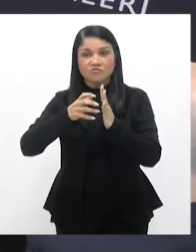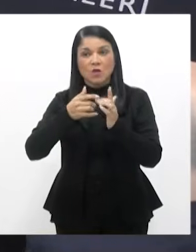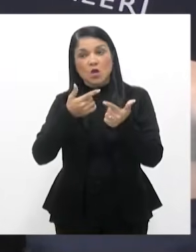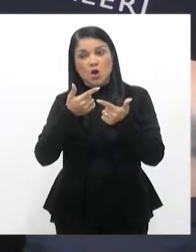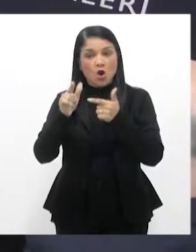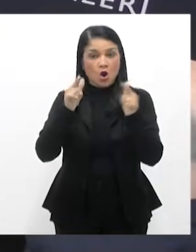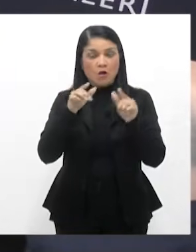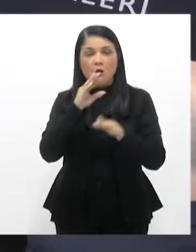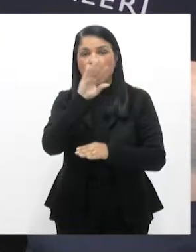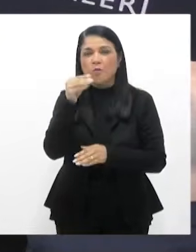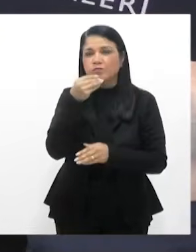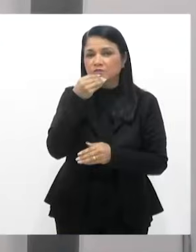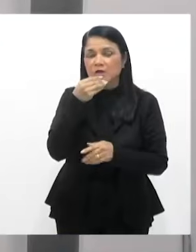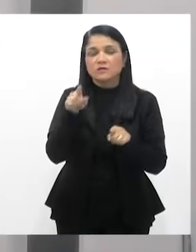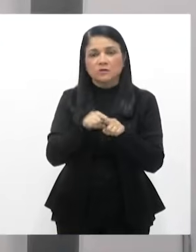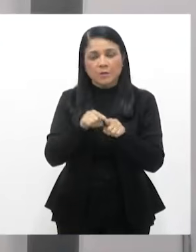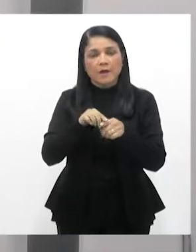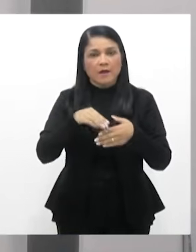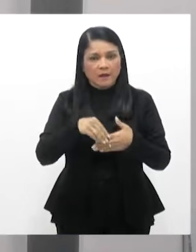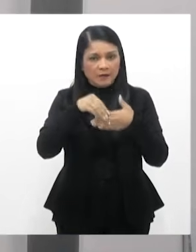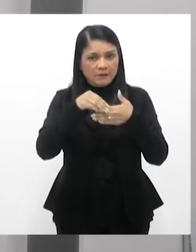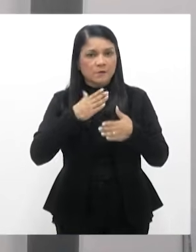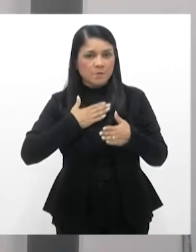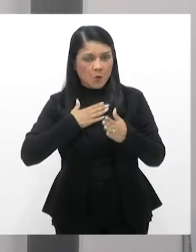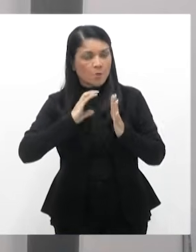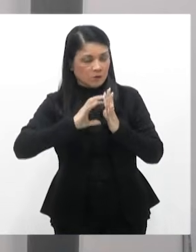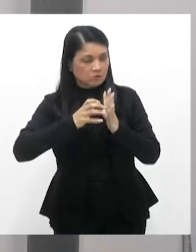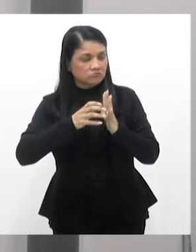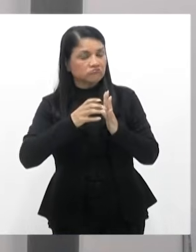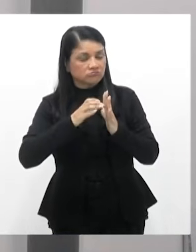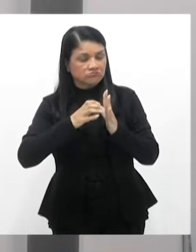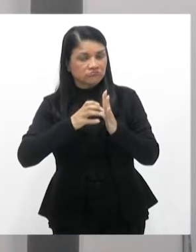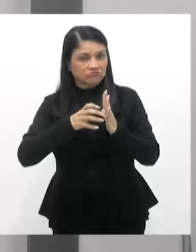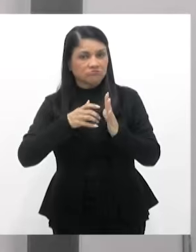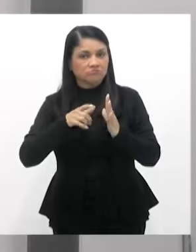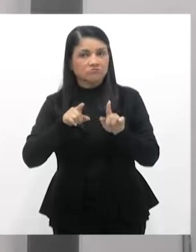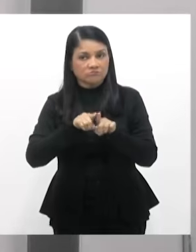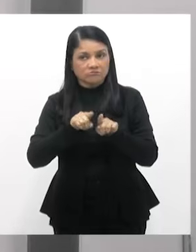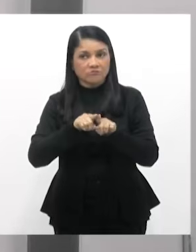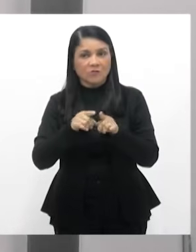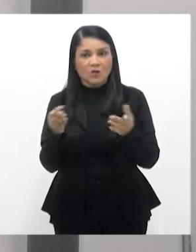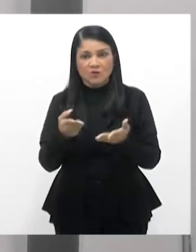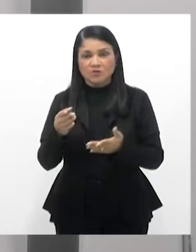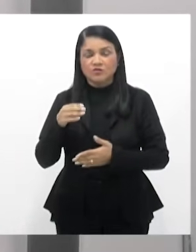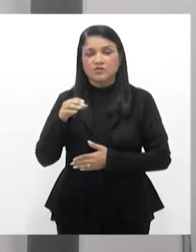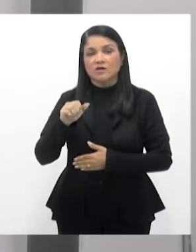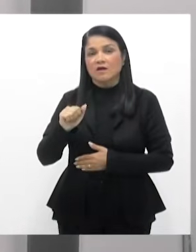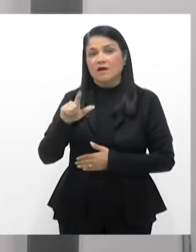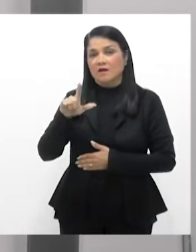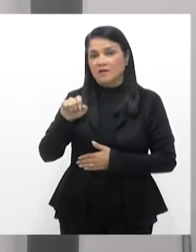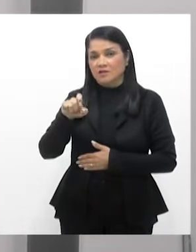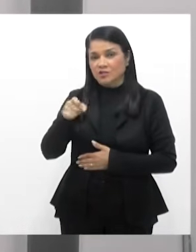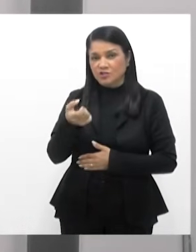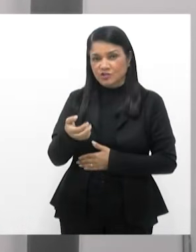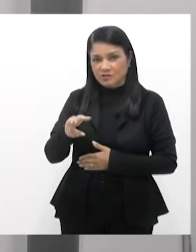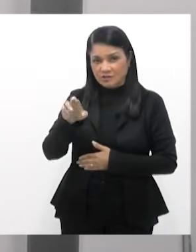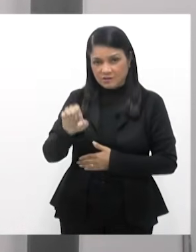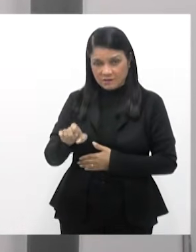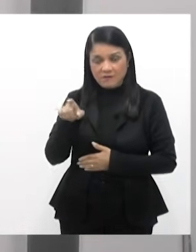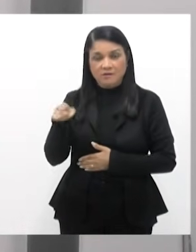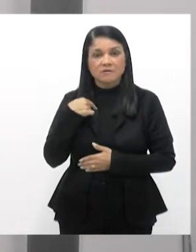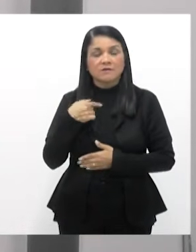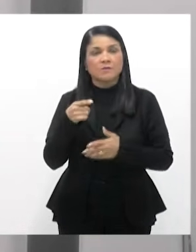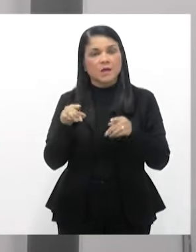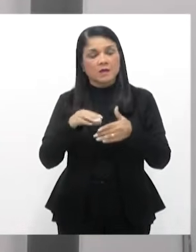outras oportunidades já fui líder nessa casa do meu partido. Hoje, o deputado Quinoploc foi líder do partido também na